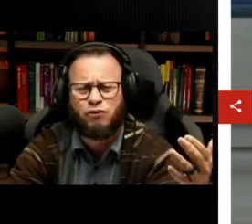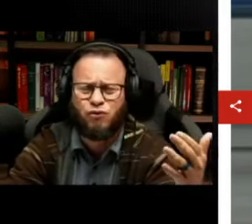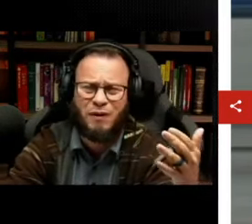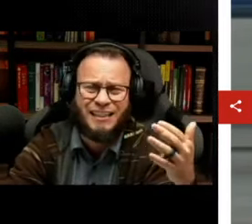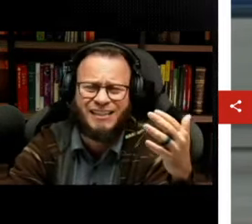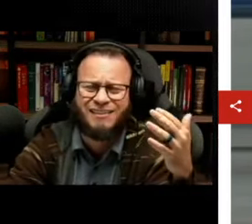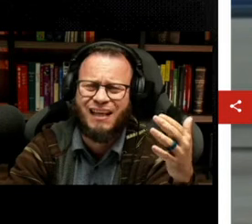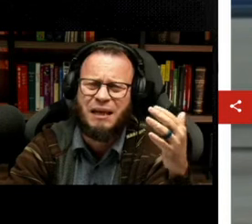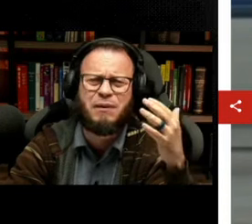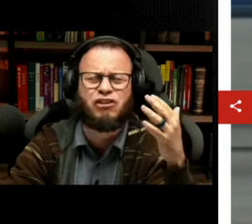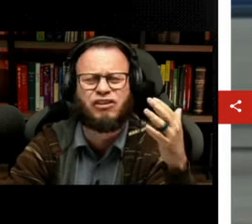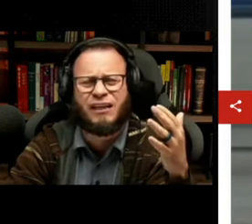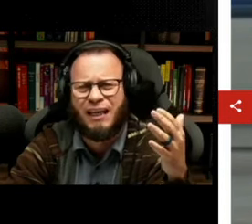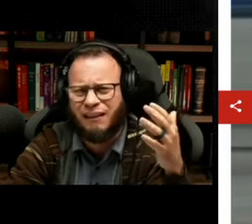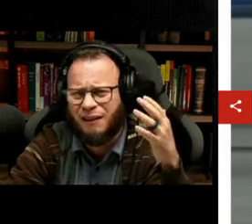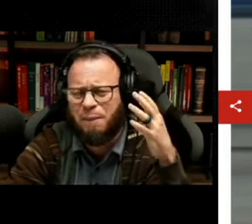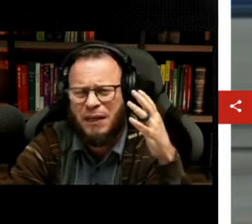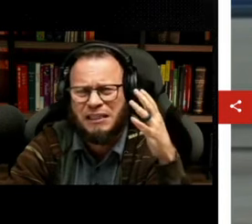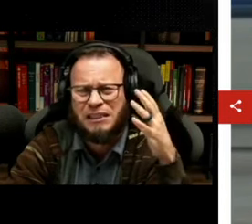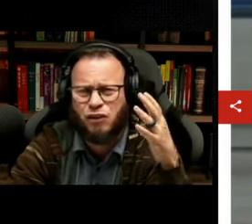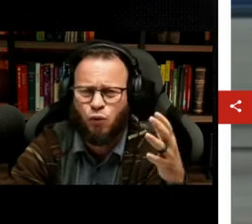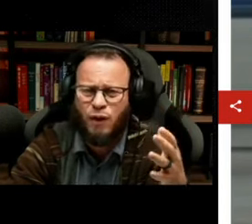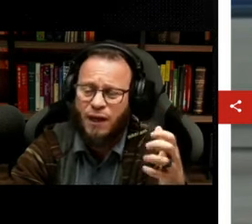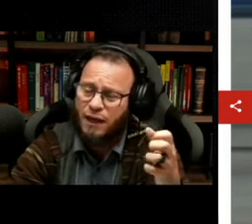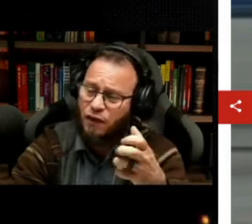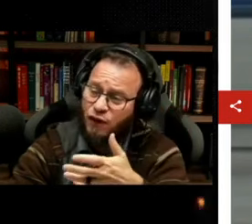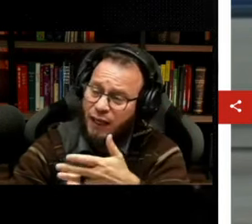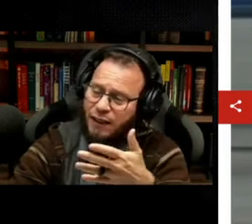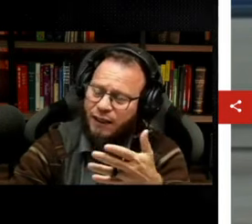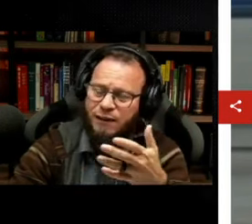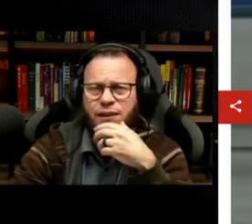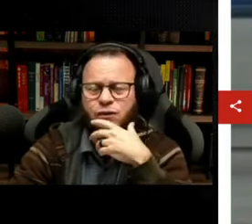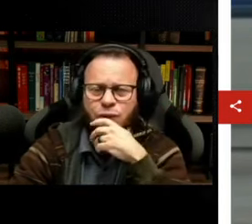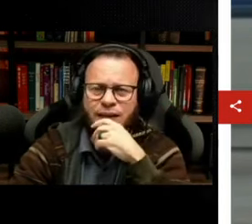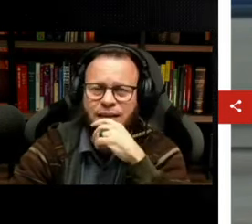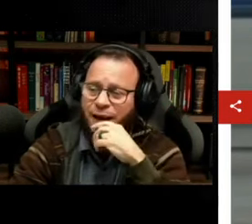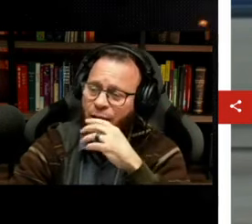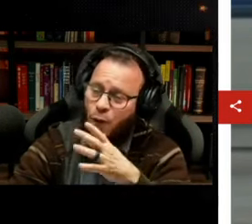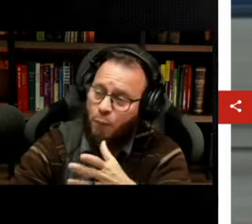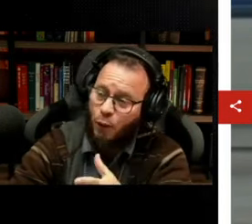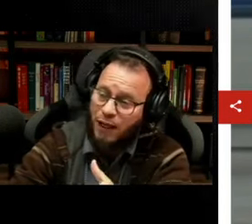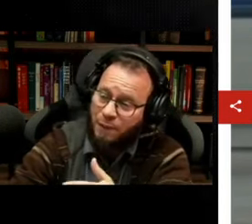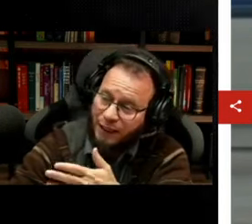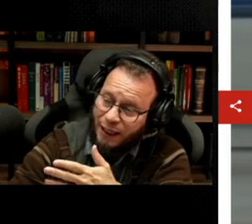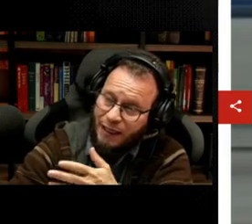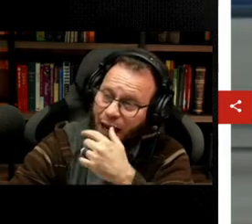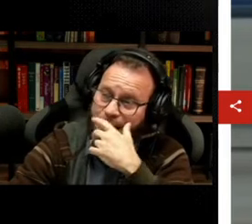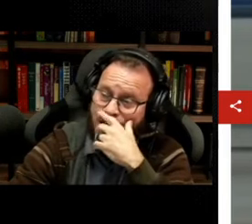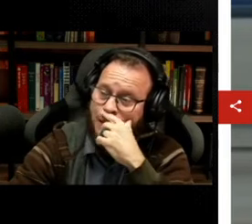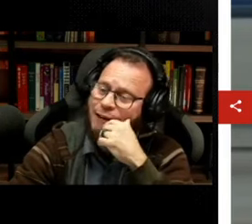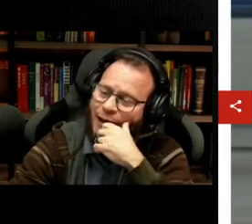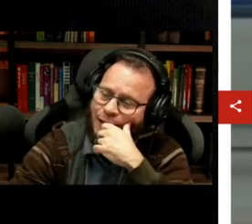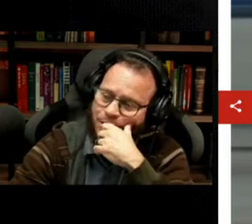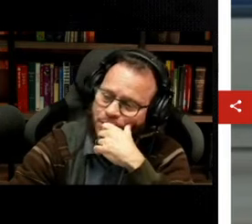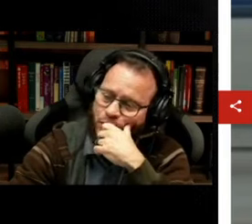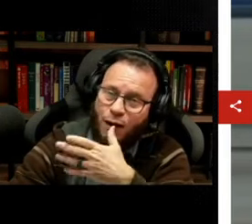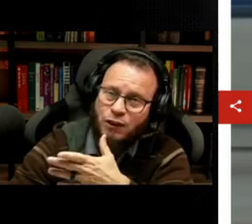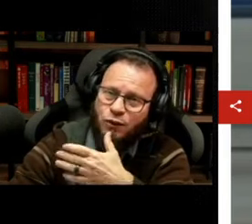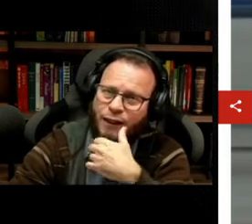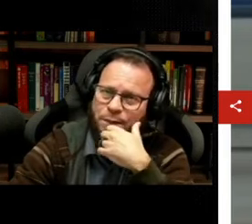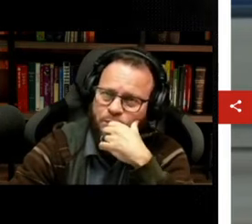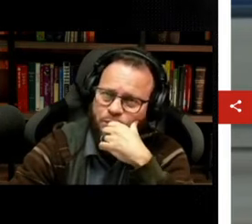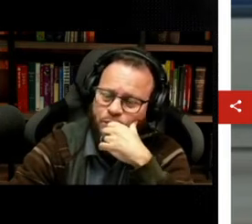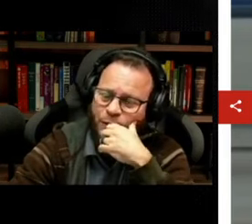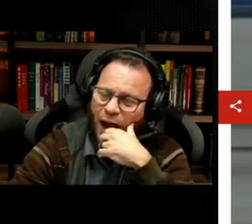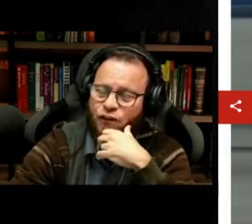do PSOL, essa extrema esquerda imbecil que fica criando essas coisas. E o problema é que aí cai em cima dela. Olha